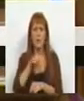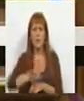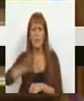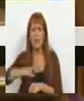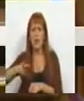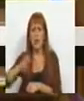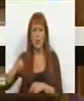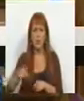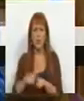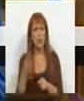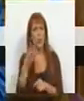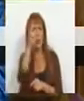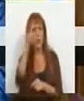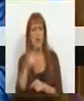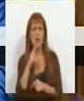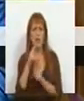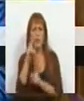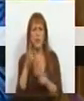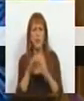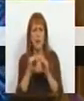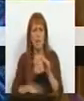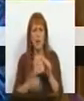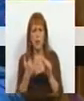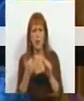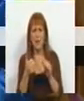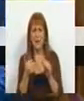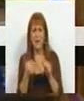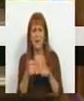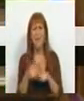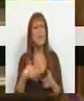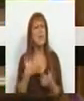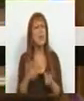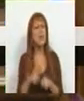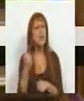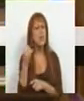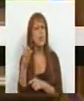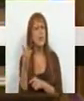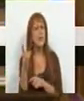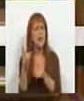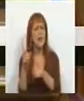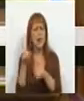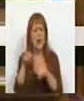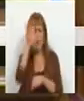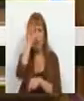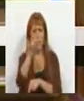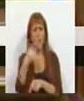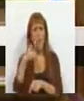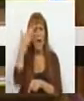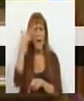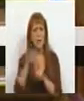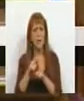milhões de euros, a uma taxa de juros implícita inferior a 2015. Isso significa que em 2016 este Governo